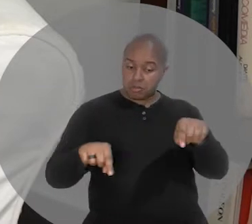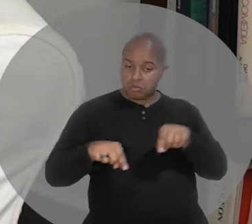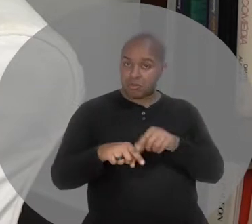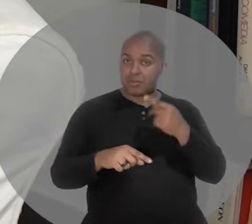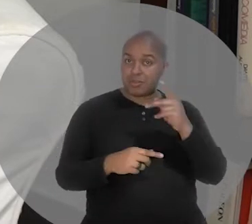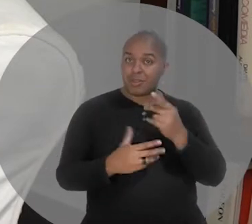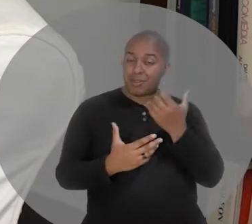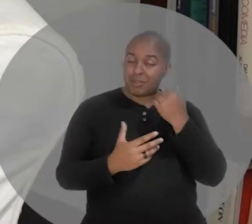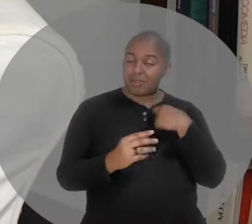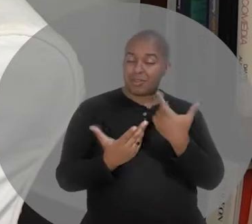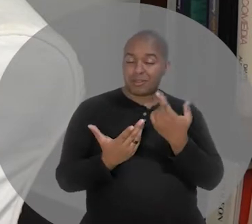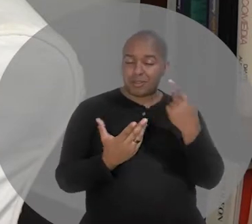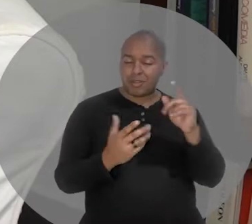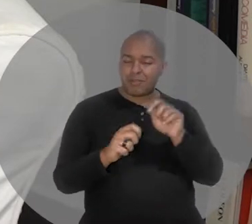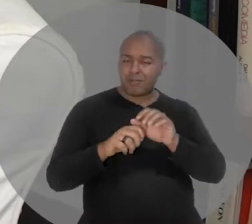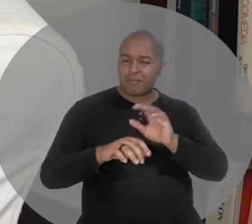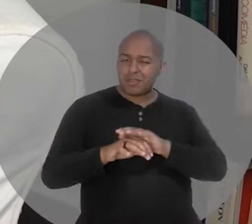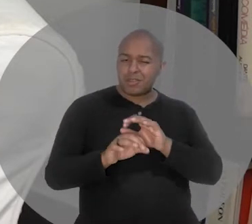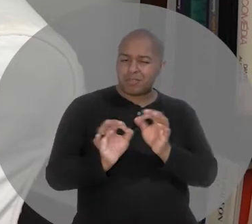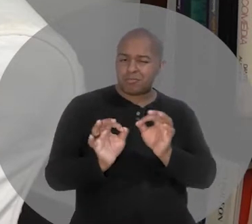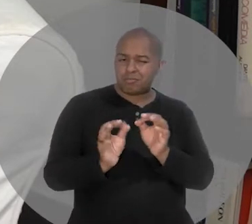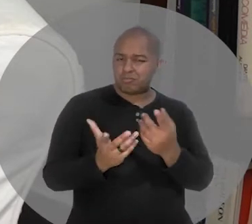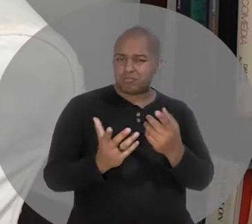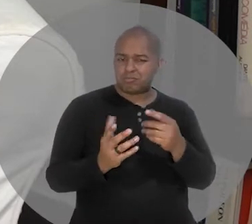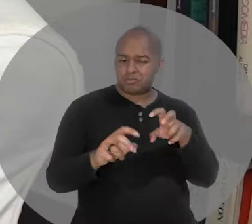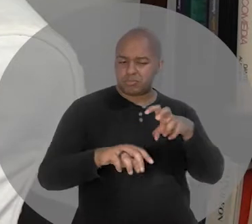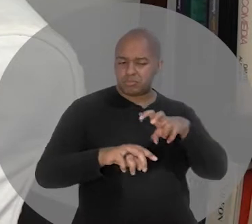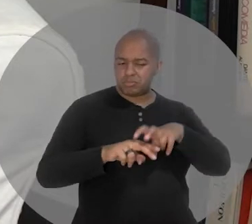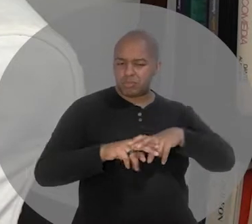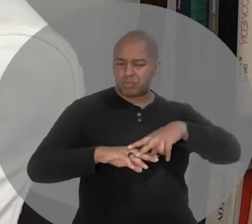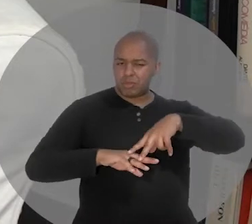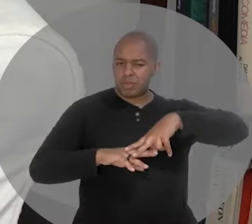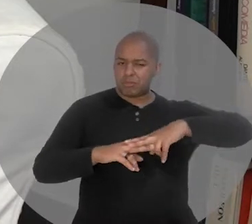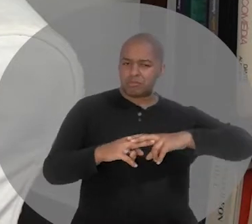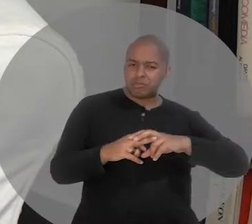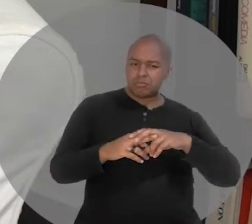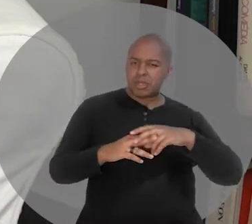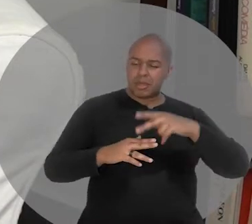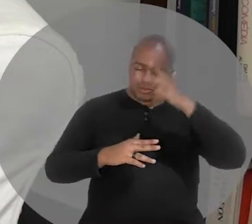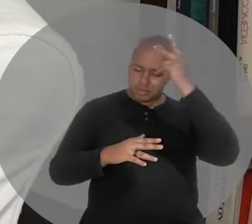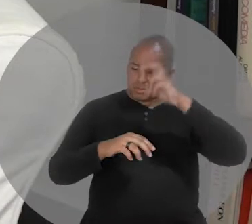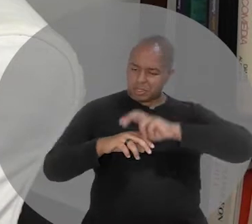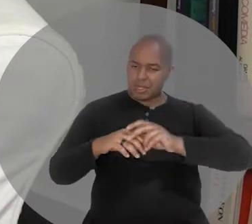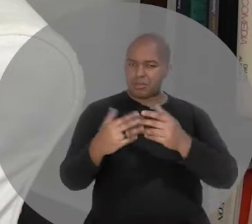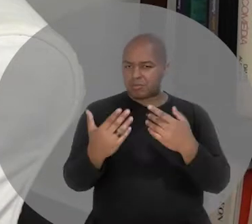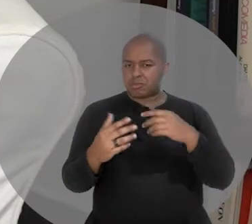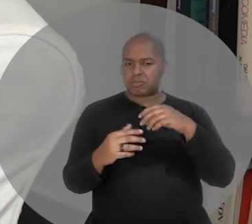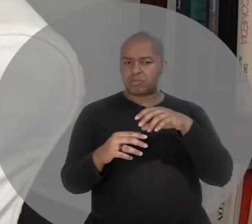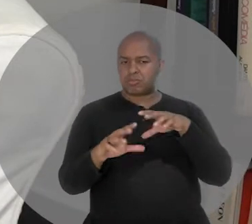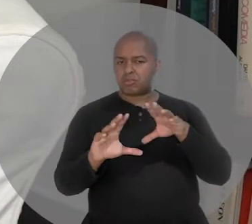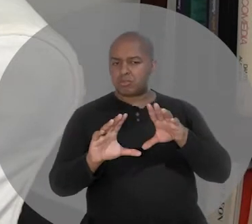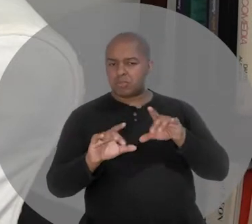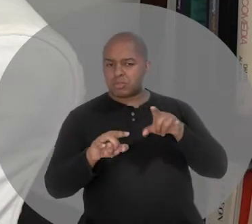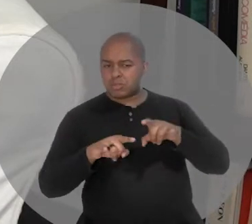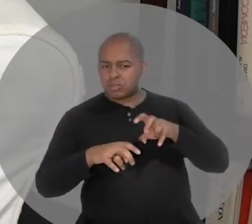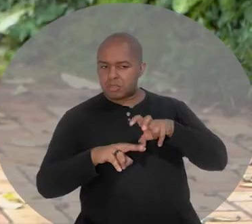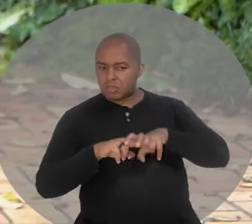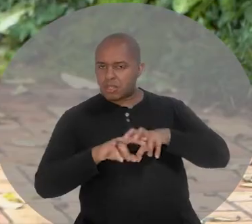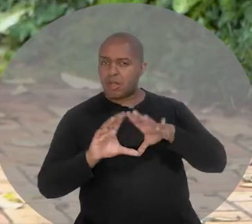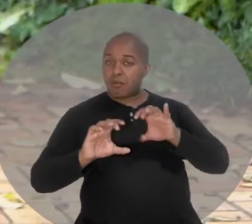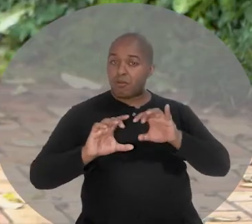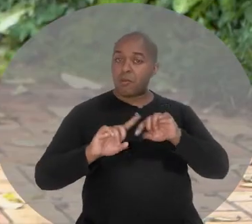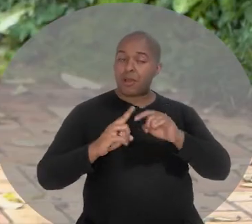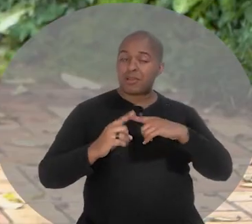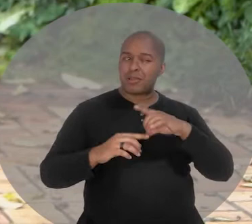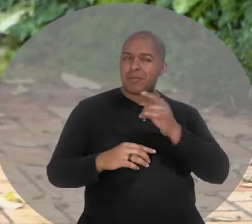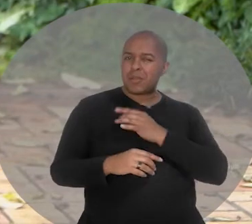quarto dela, que ela fez o sofá-cama dela virou o sofá de atendimento dele.